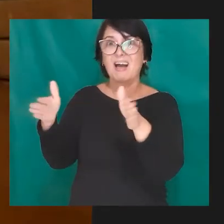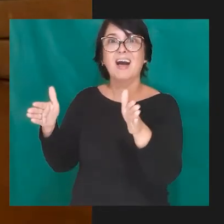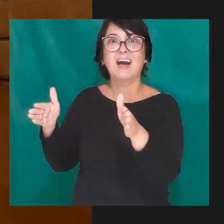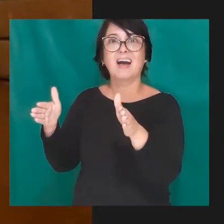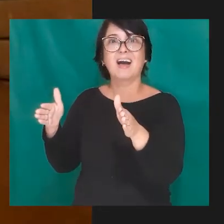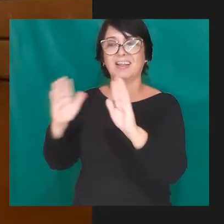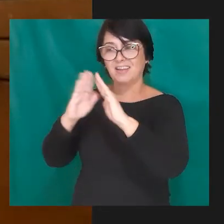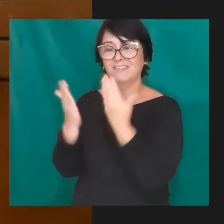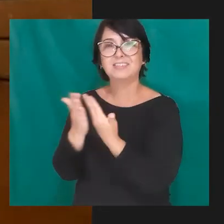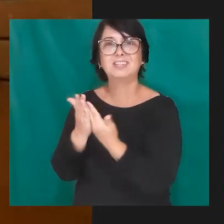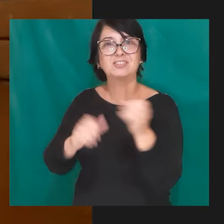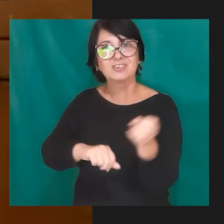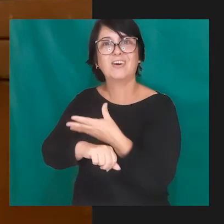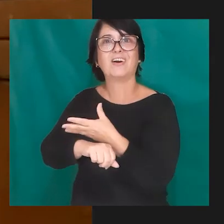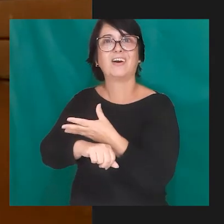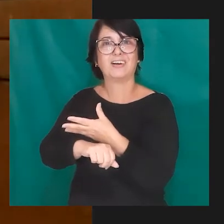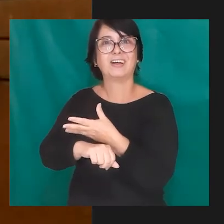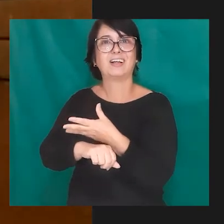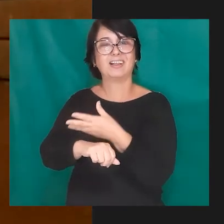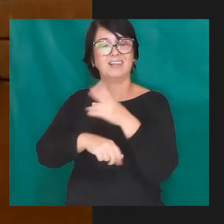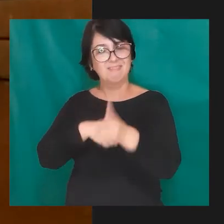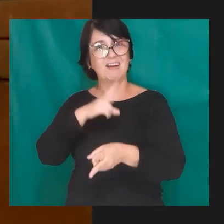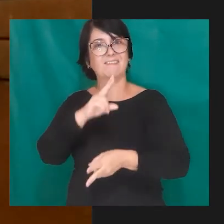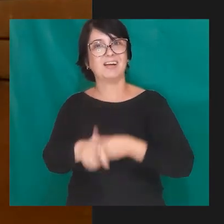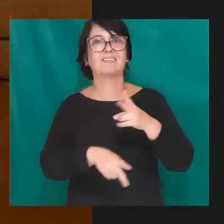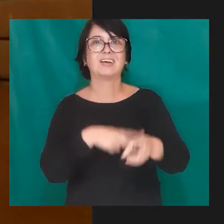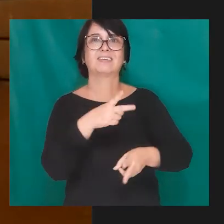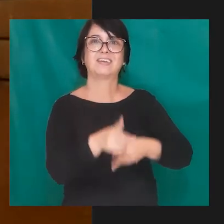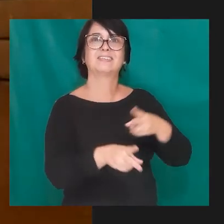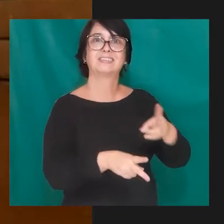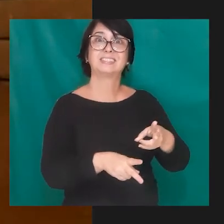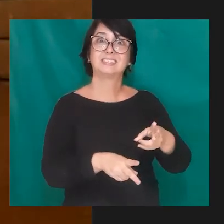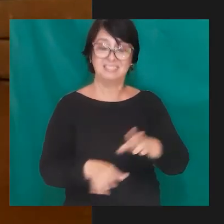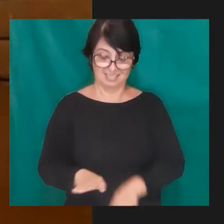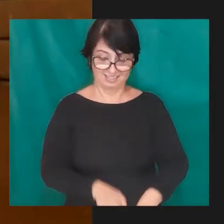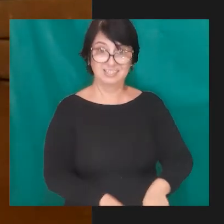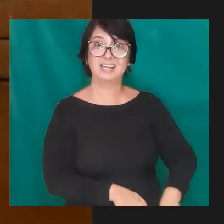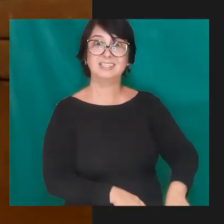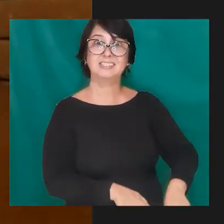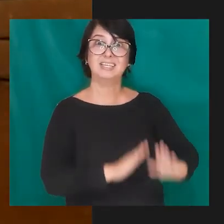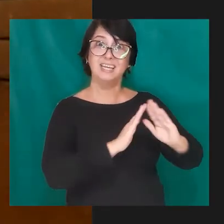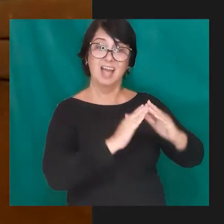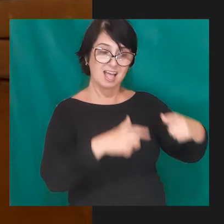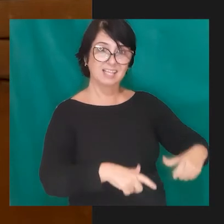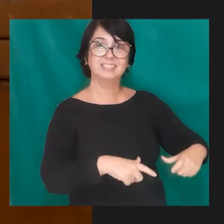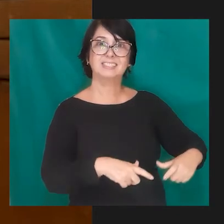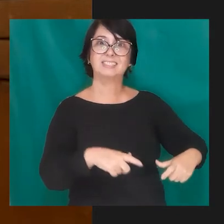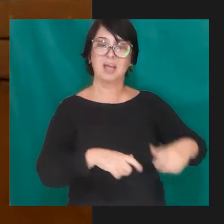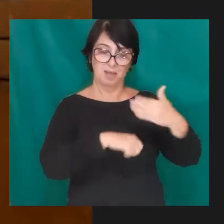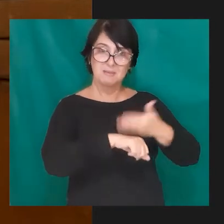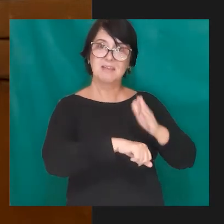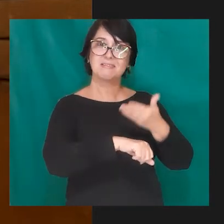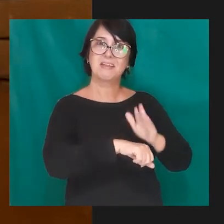unidades, para eles estarem na mão, porque a ideia do projeto é que esses instrumentos fiquem na mão de criança para tocar. Então, e existem